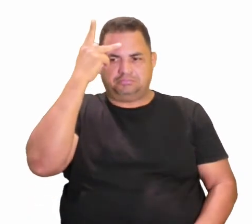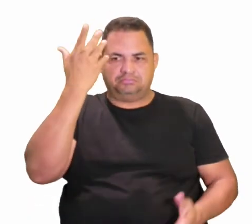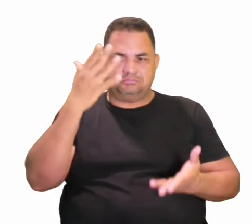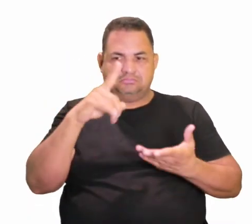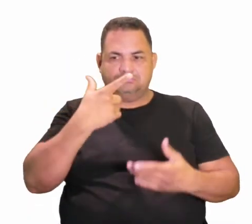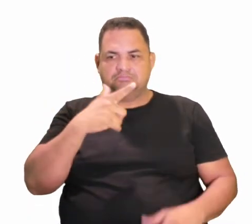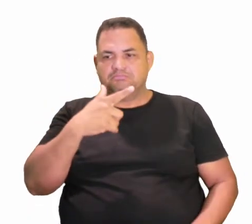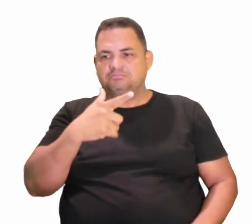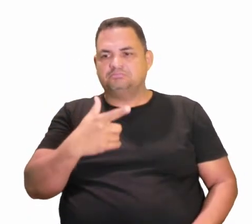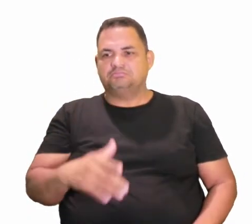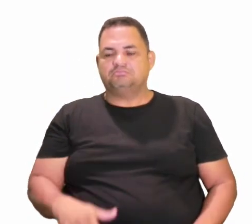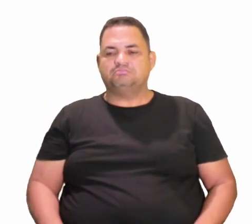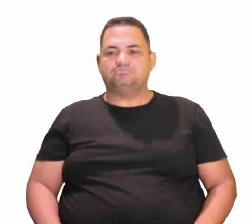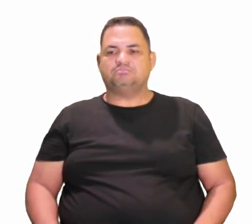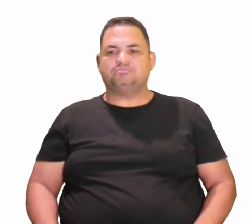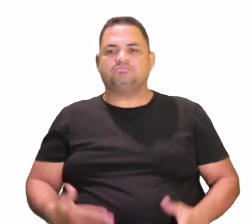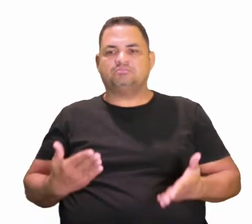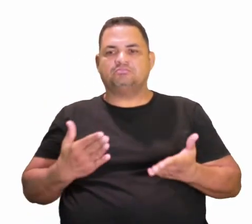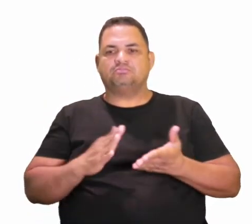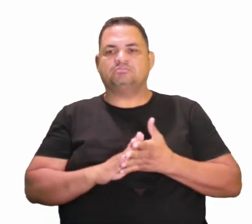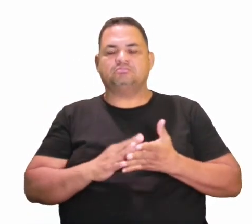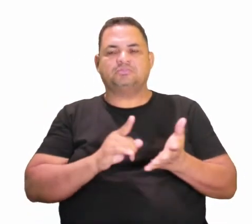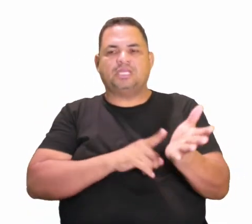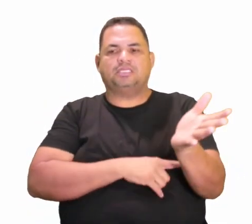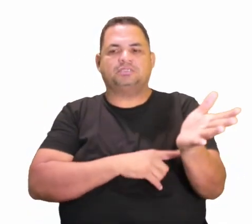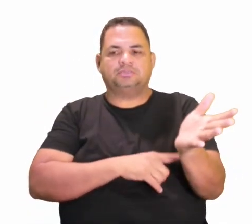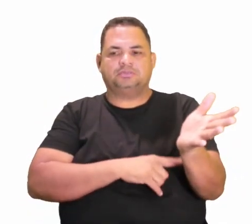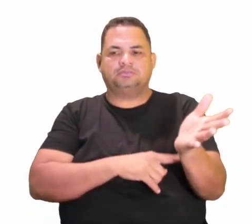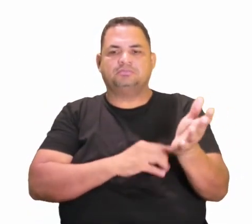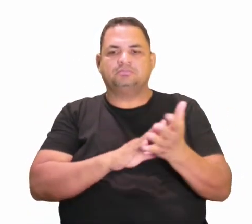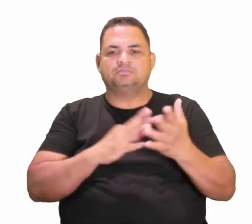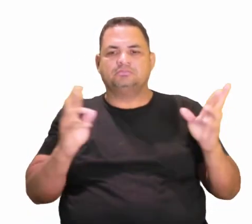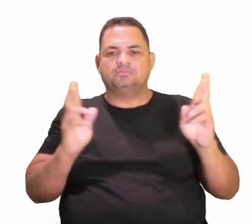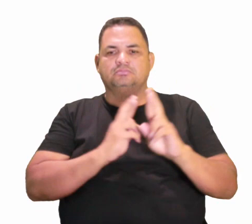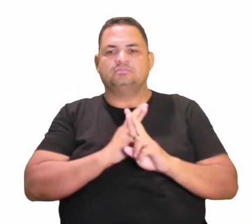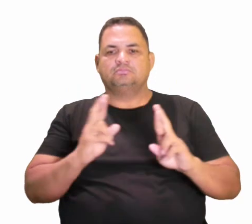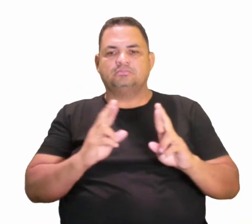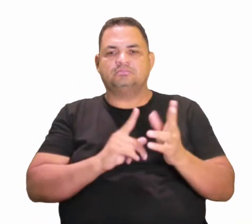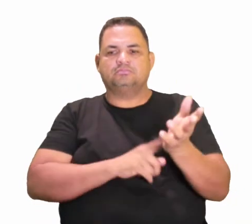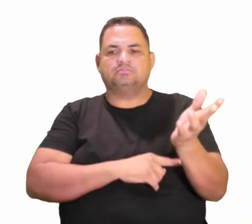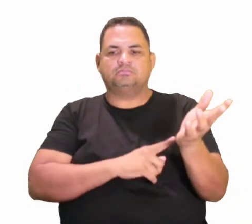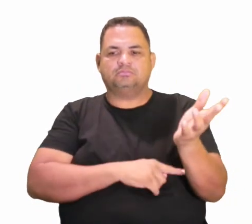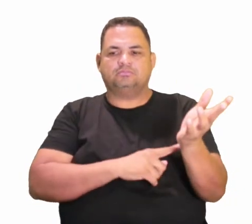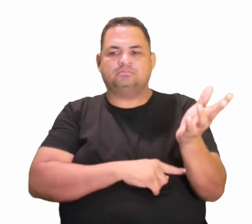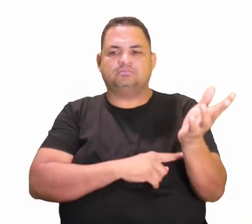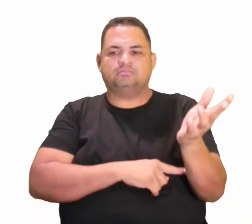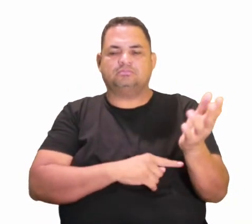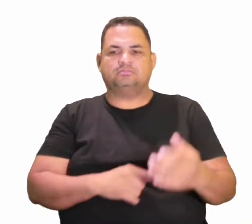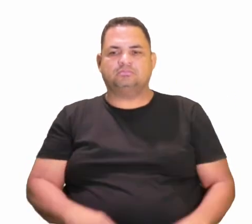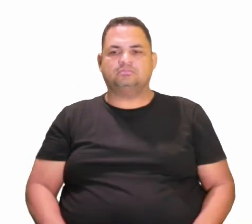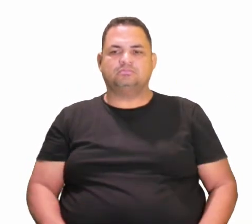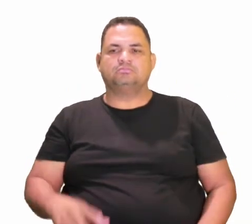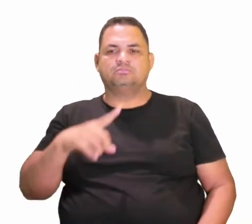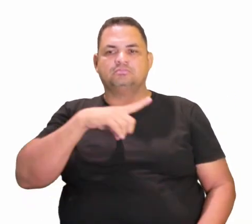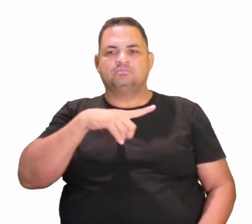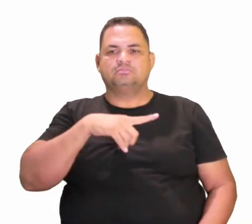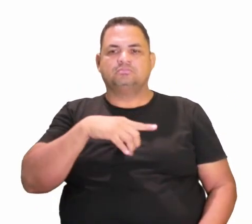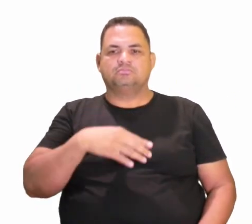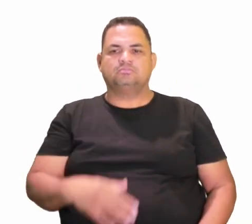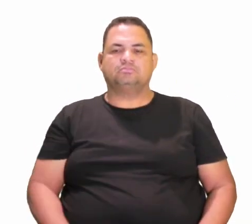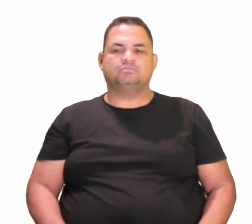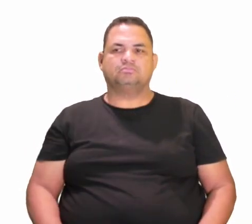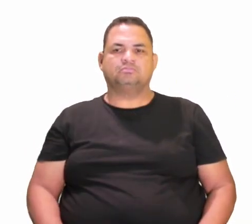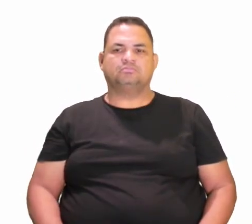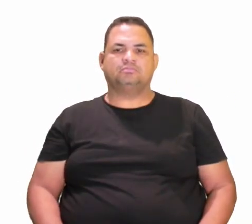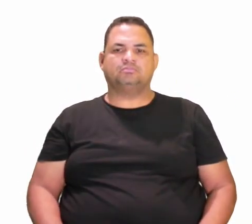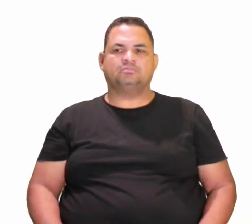tem uma questão sanguínea, relação sanguínea com você. Você tem uma blended